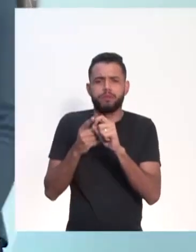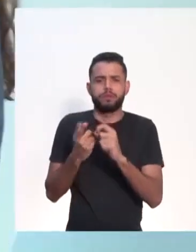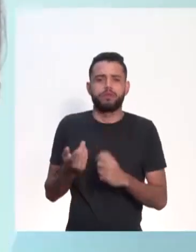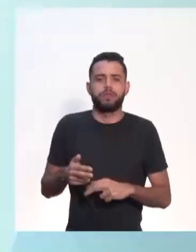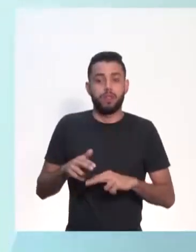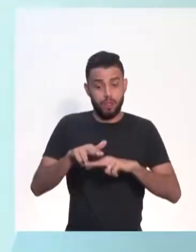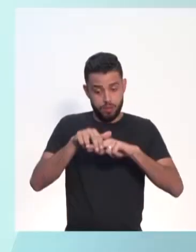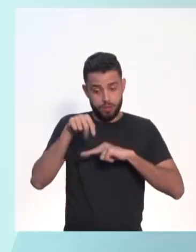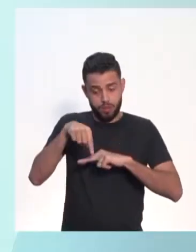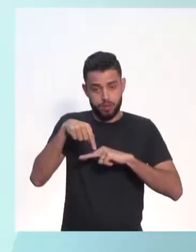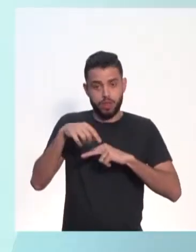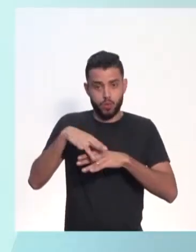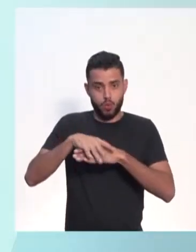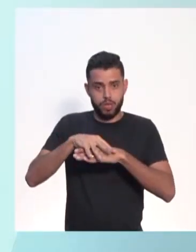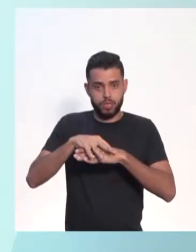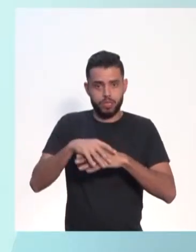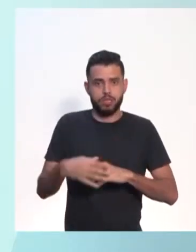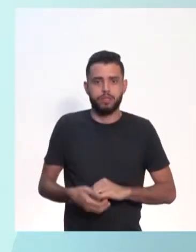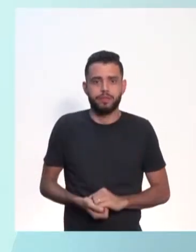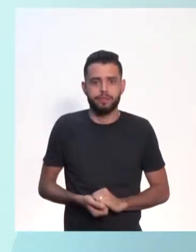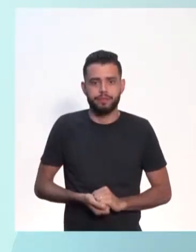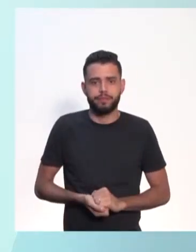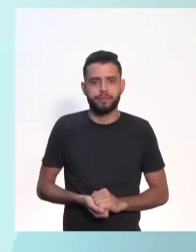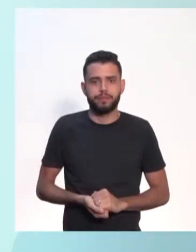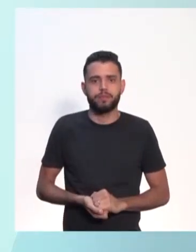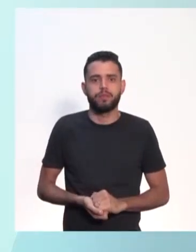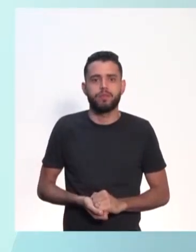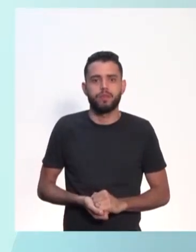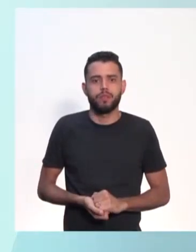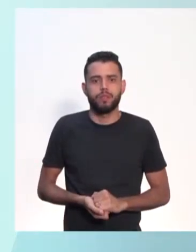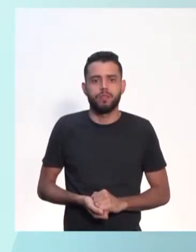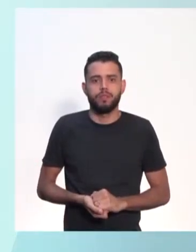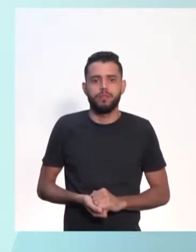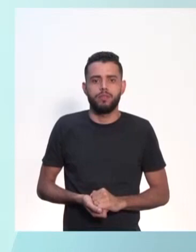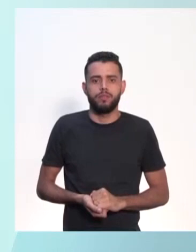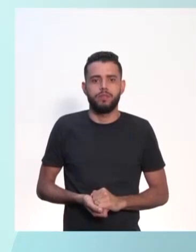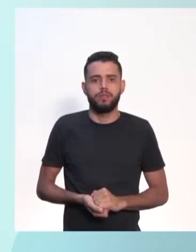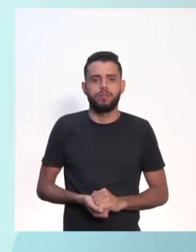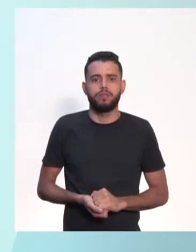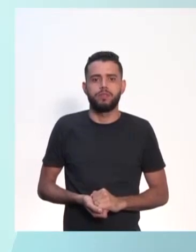desse momento, eu vou colocar a vacina